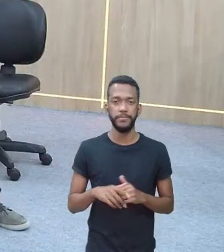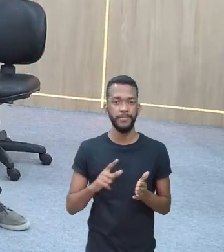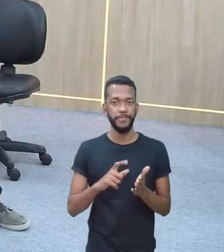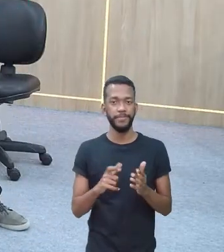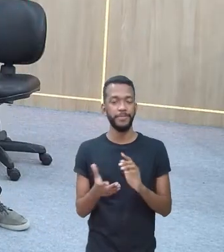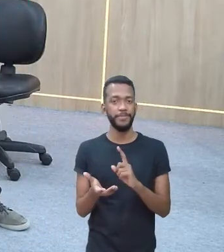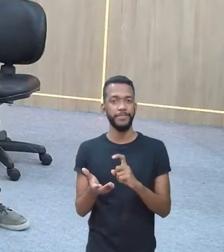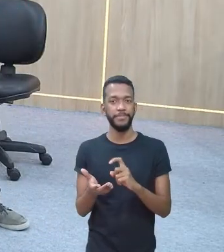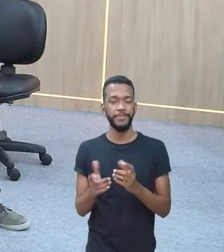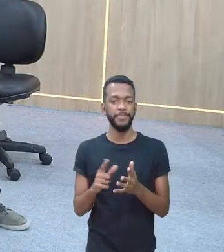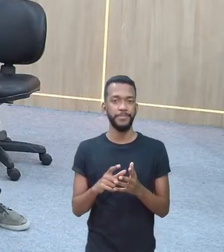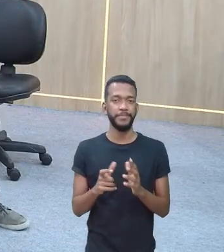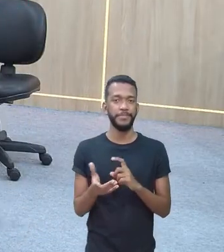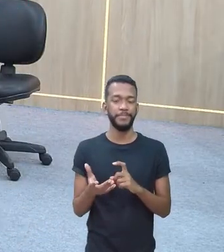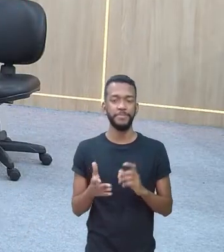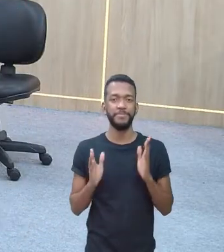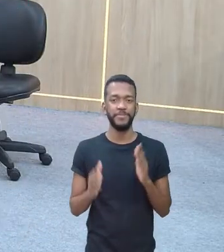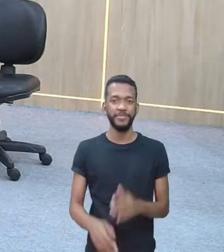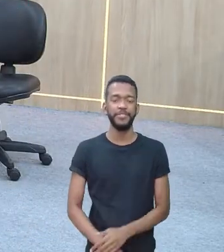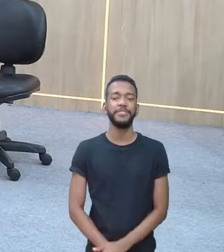Vamos aqui usar álcool em gel.